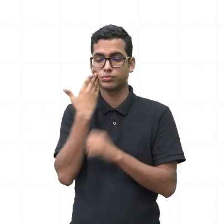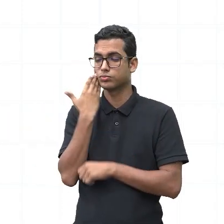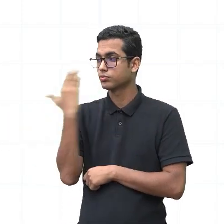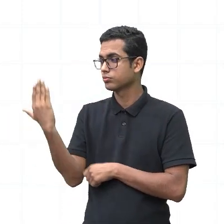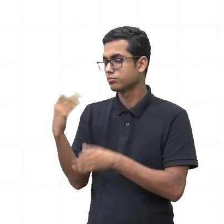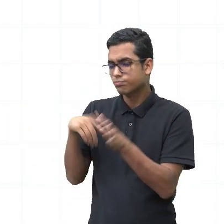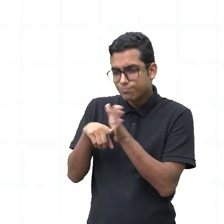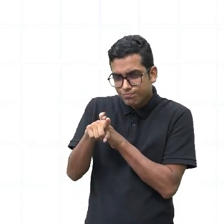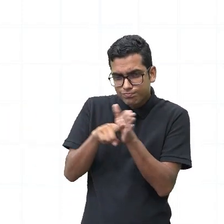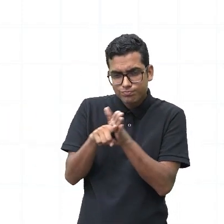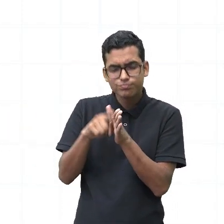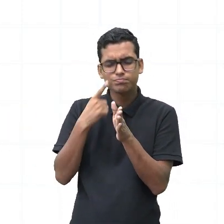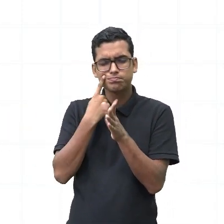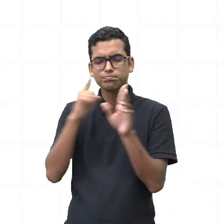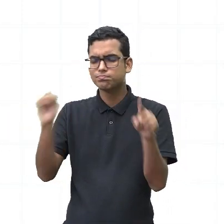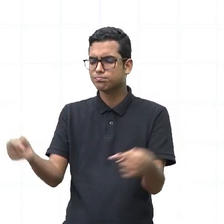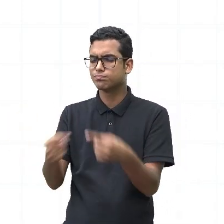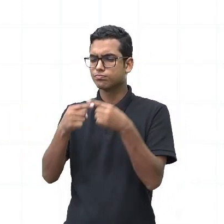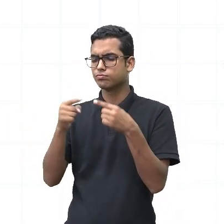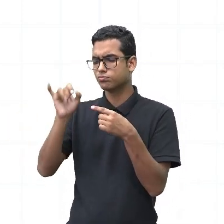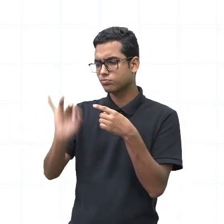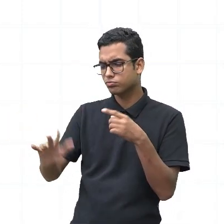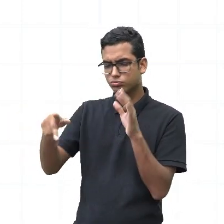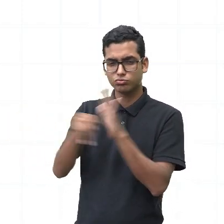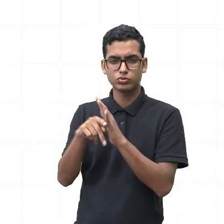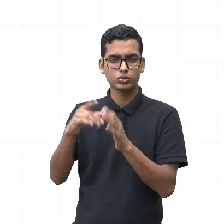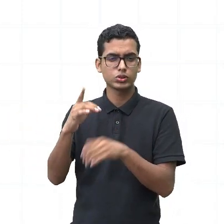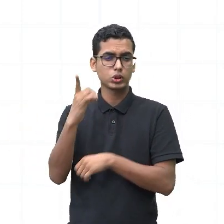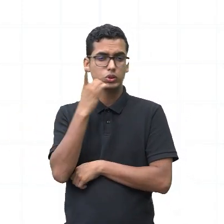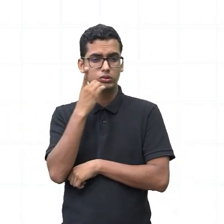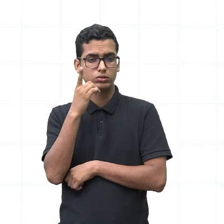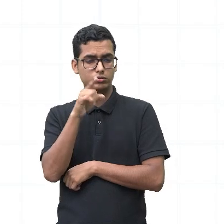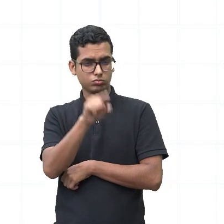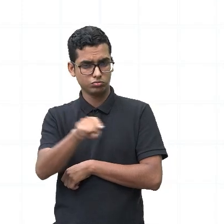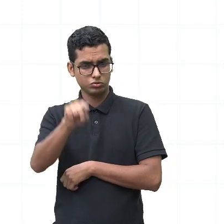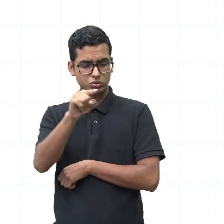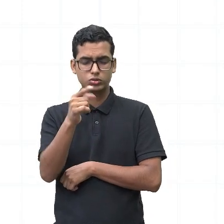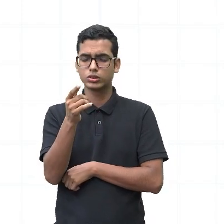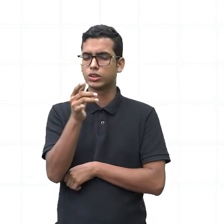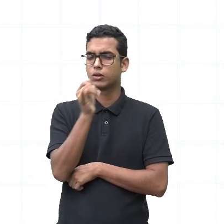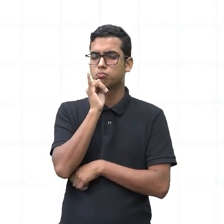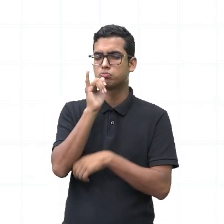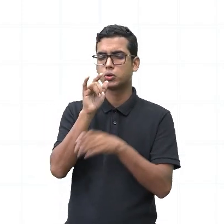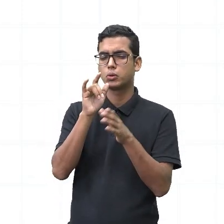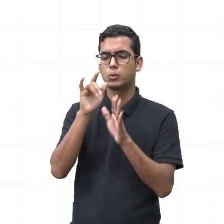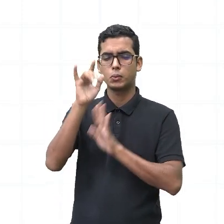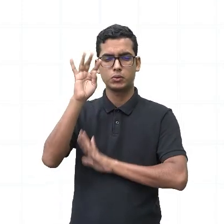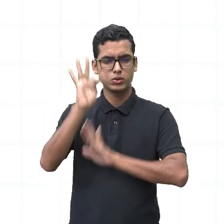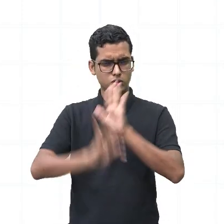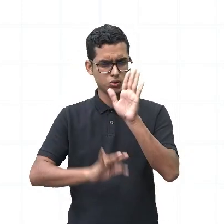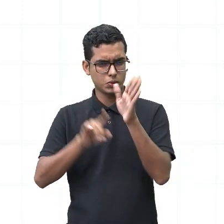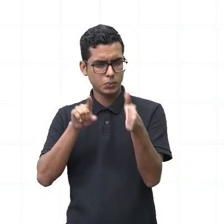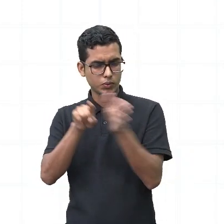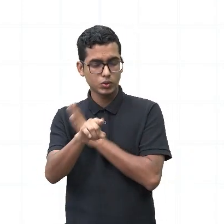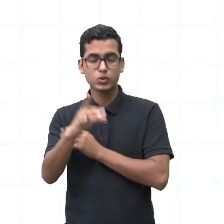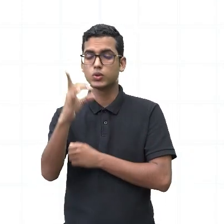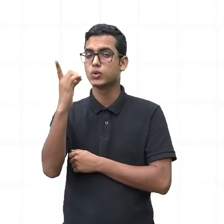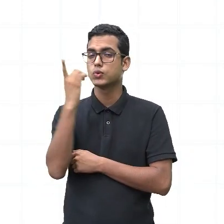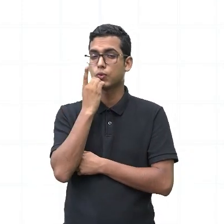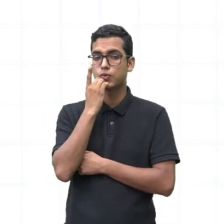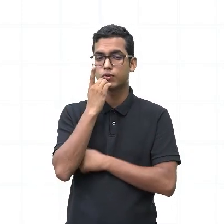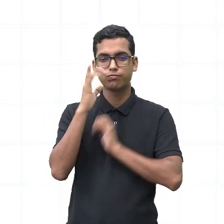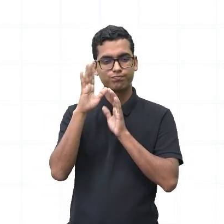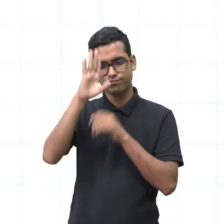cognatas, você vai na imagem, na data, se de repente está perguntando ali no seu texto A data, você vai direto